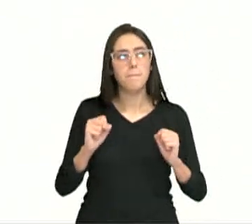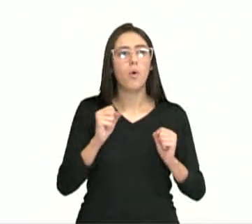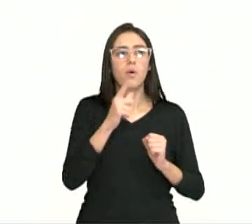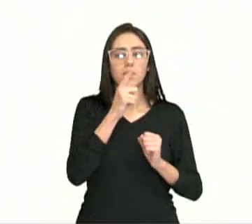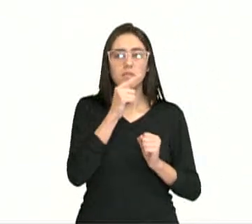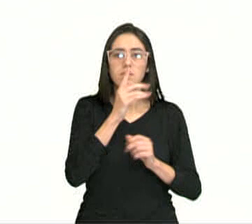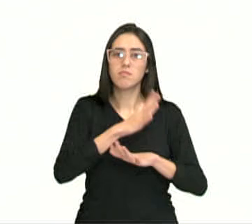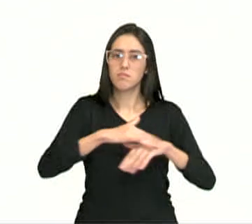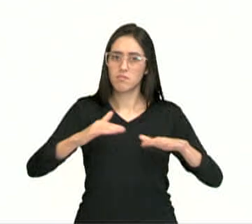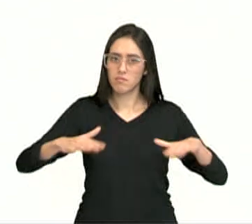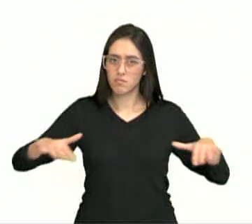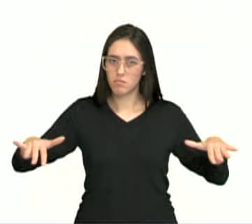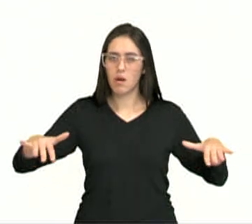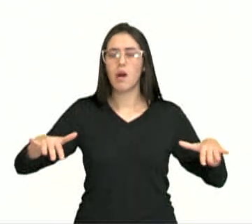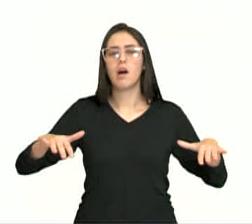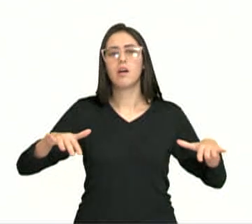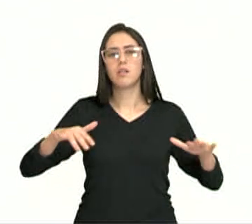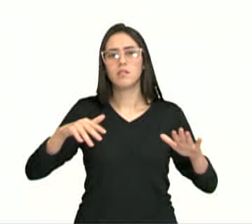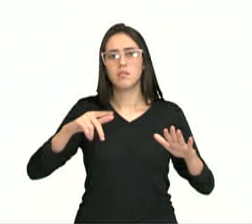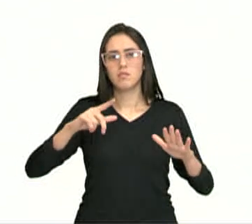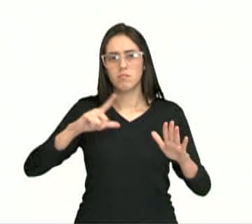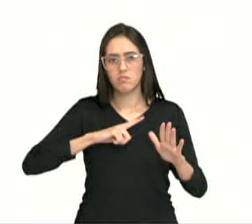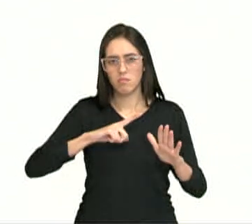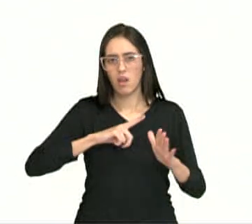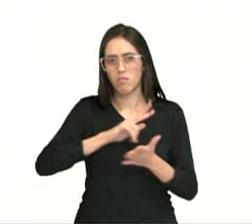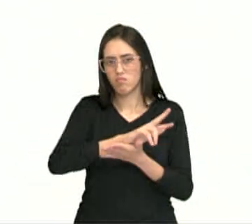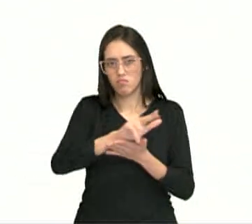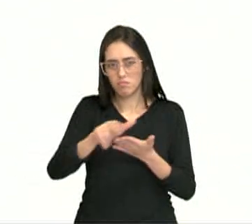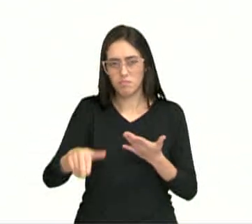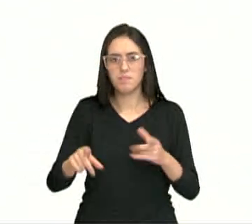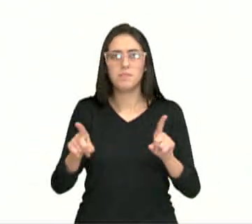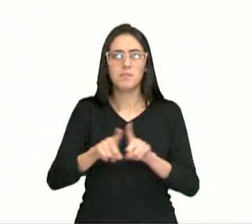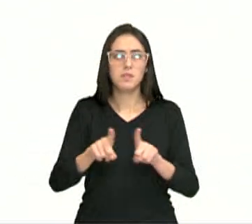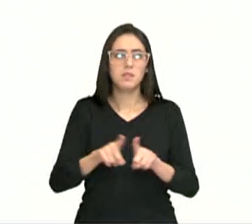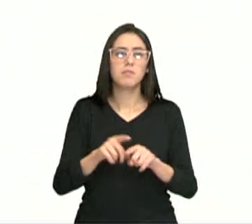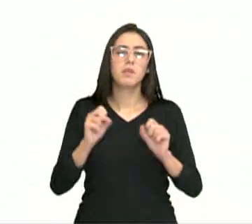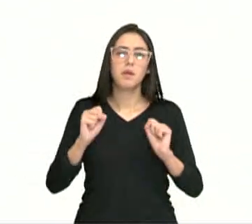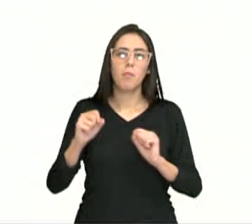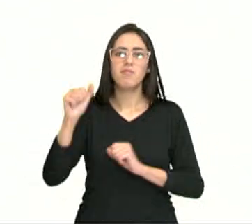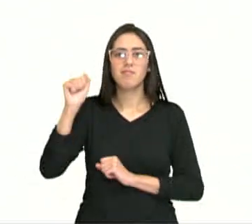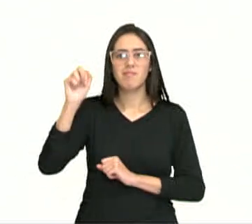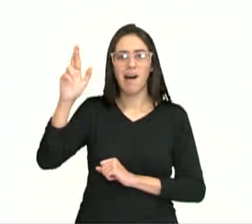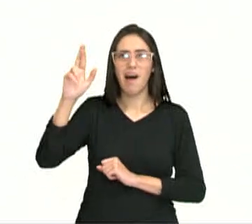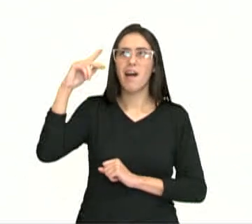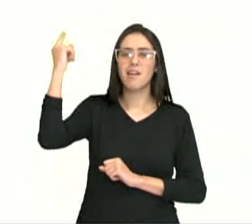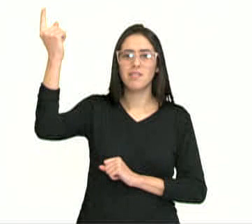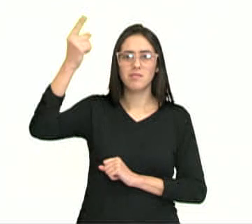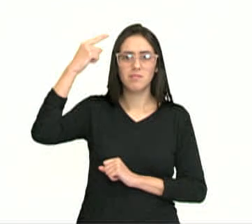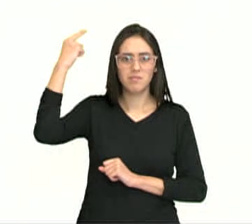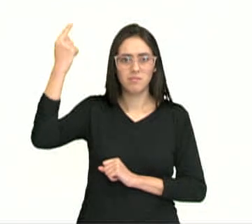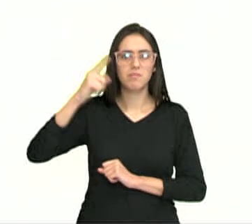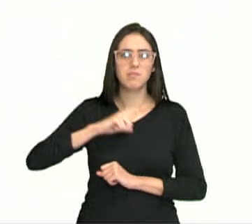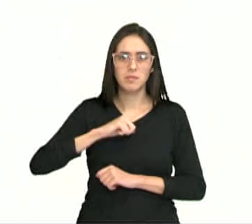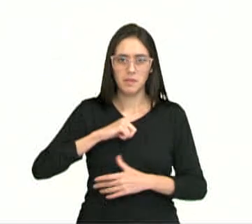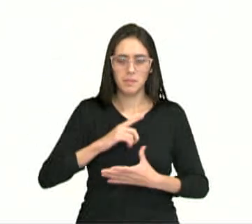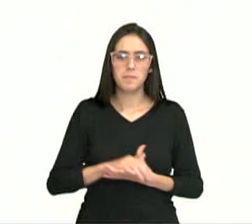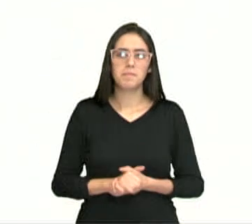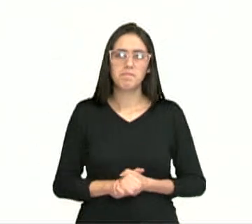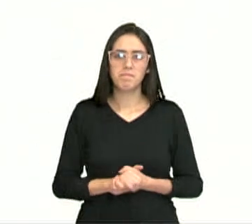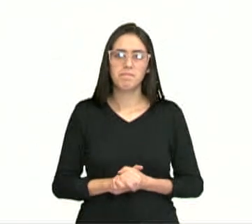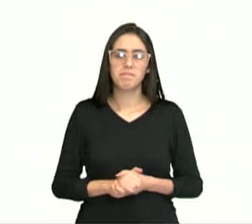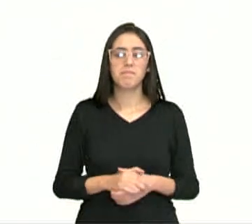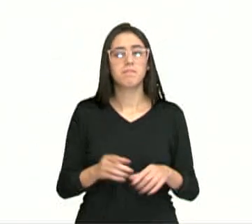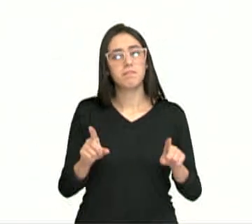aquáticas, que são aquelas práticas realizadas na água, aéreas, que são as práticas realizadas no ar,